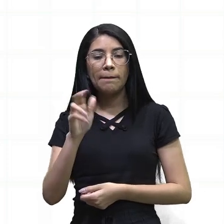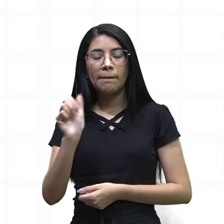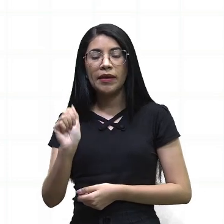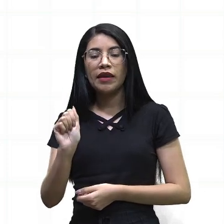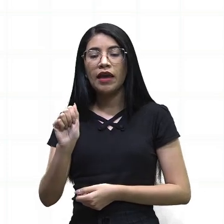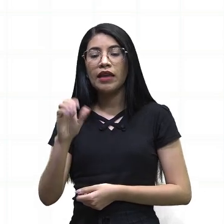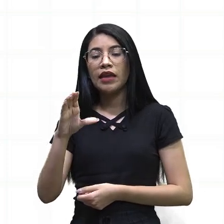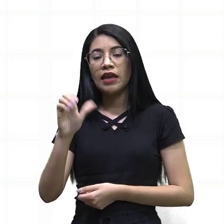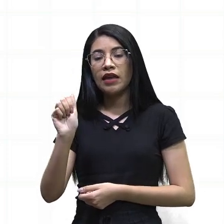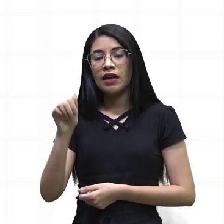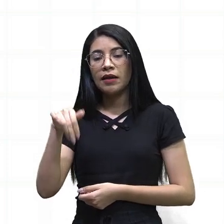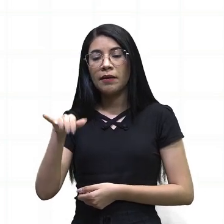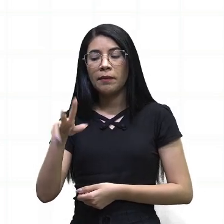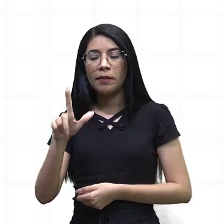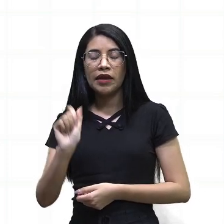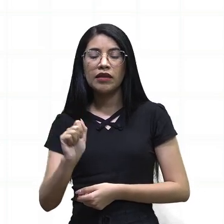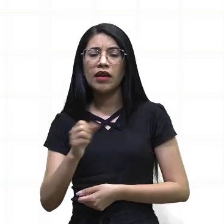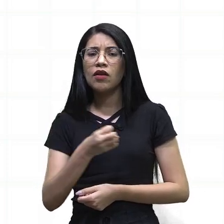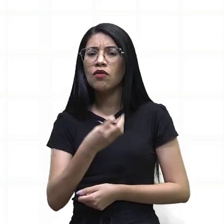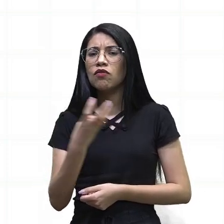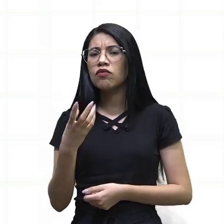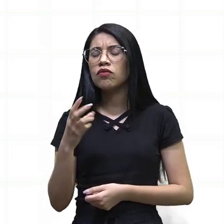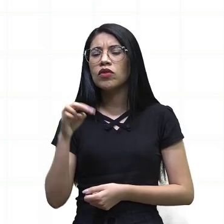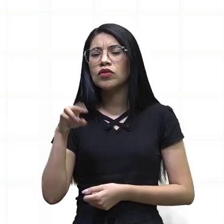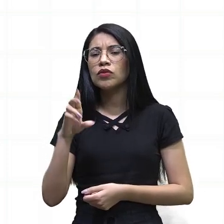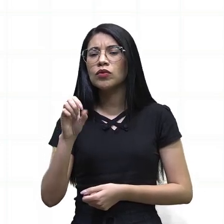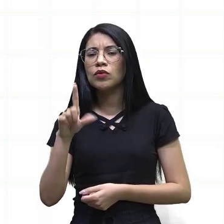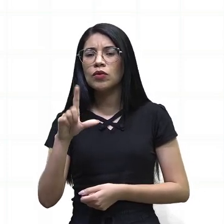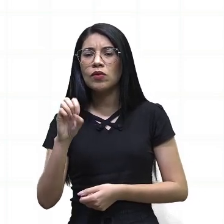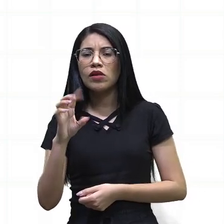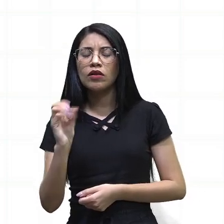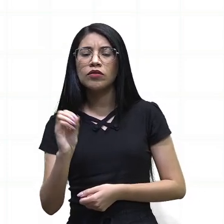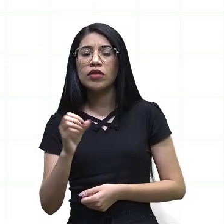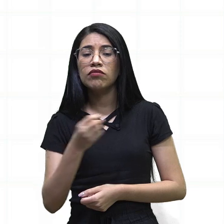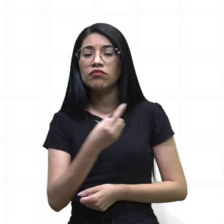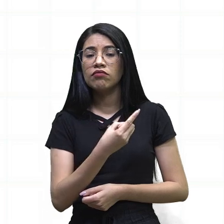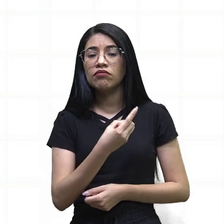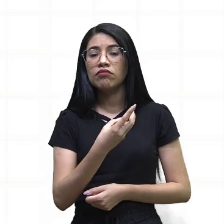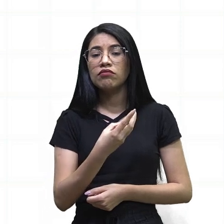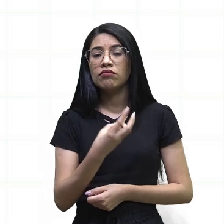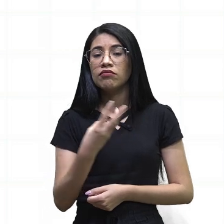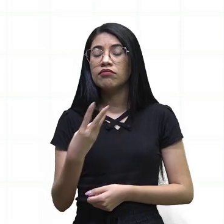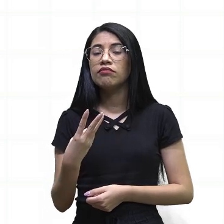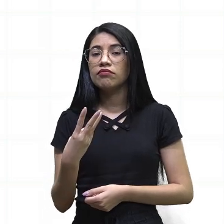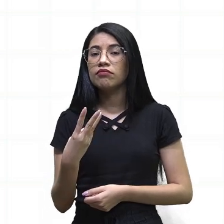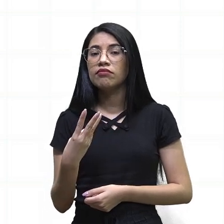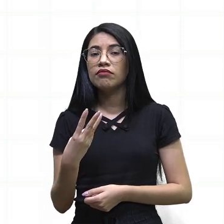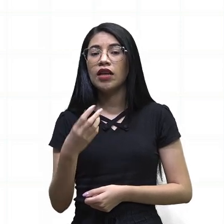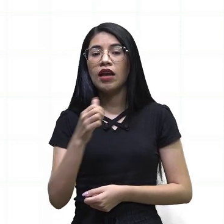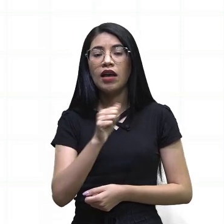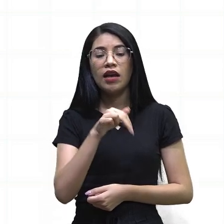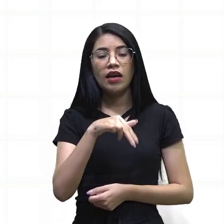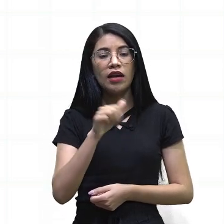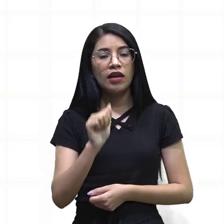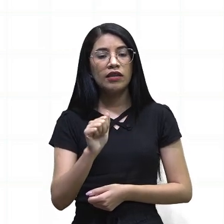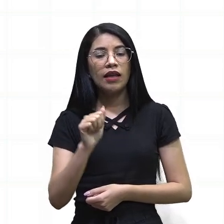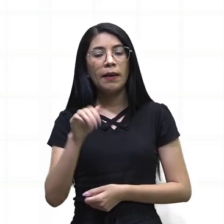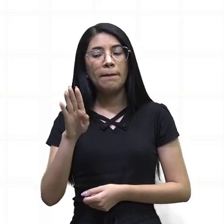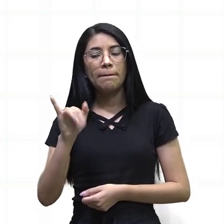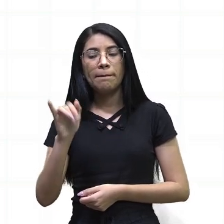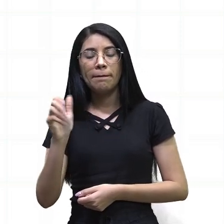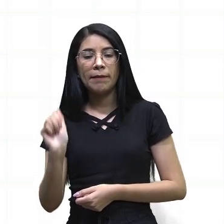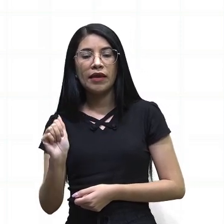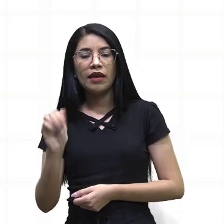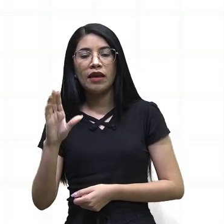e Camila. Quantos núcleos nós temos? 1, 2, 3. Ana é um núcleo, Bia é outro